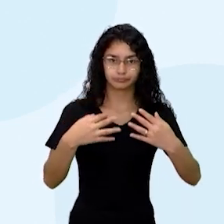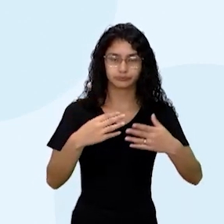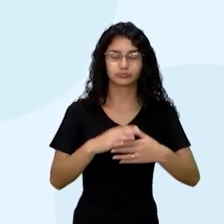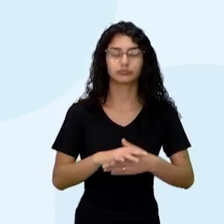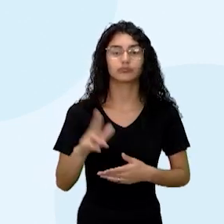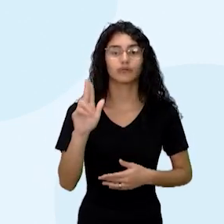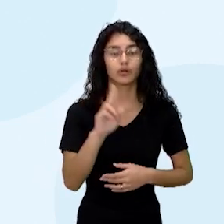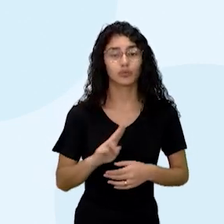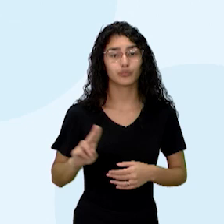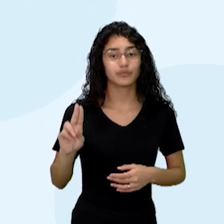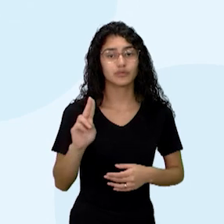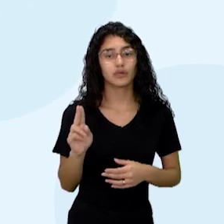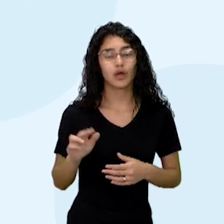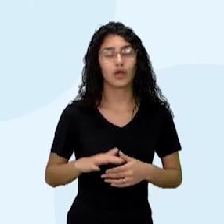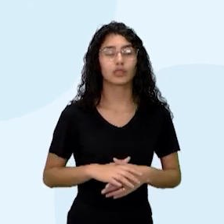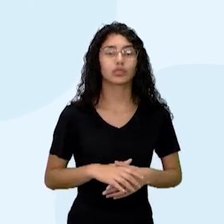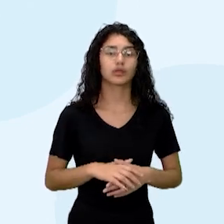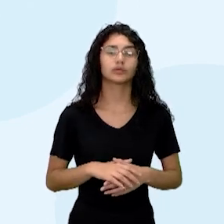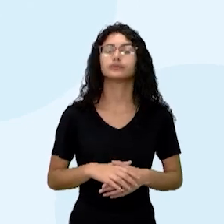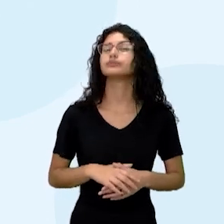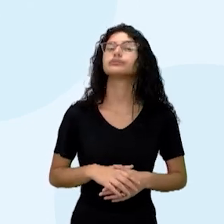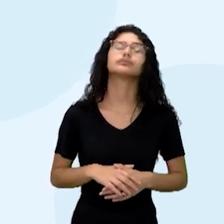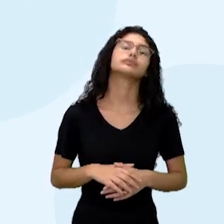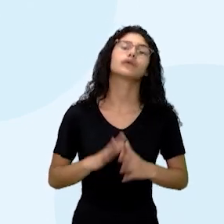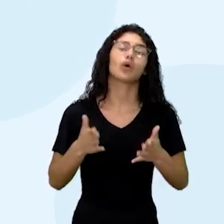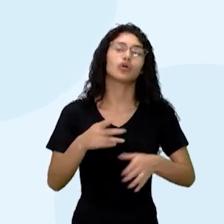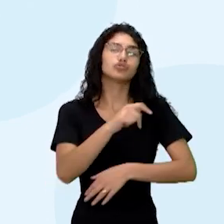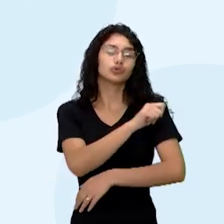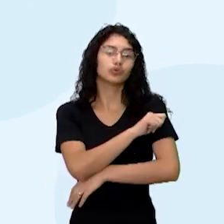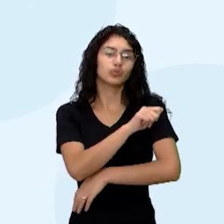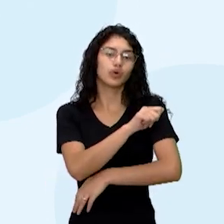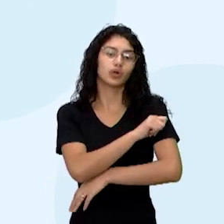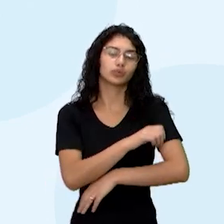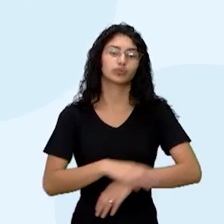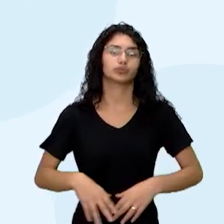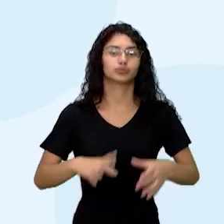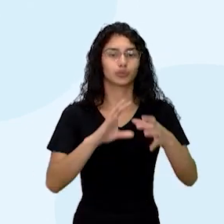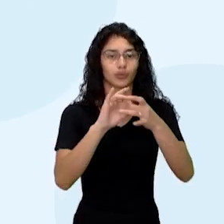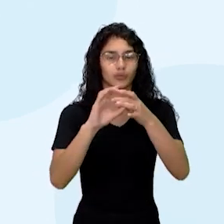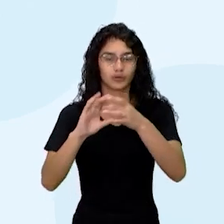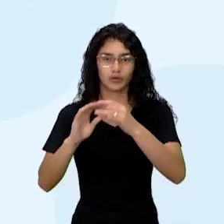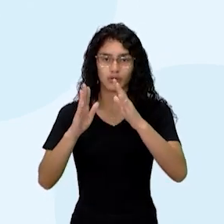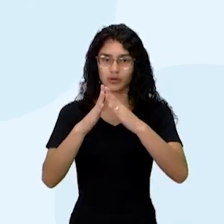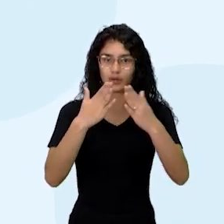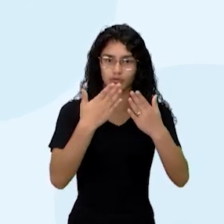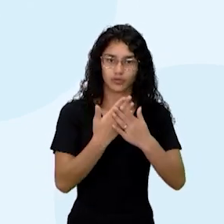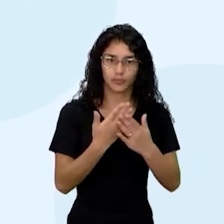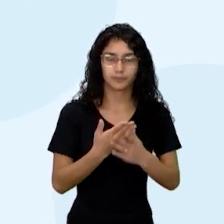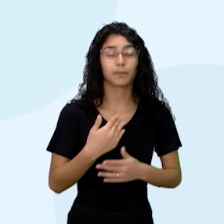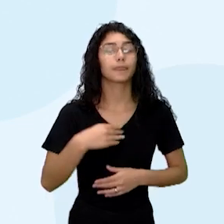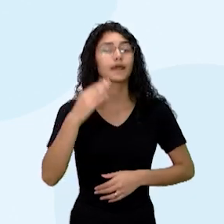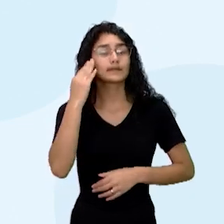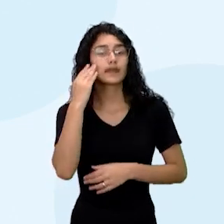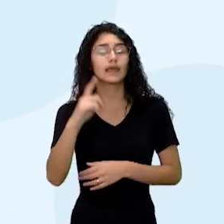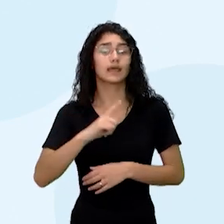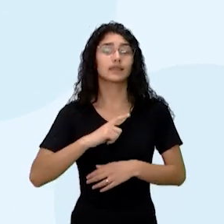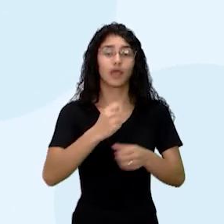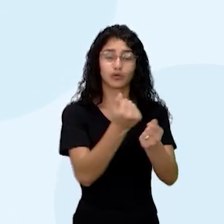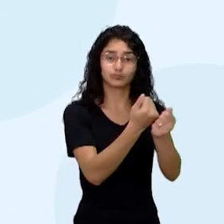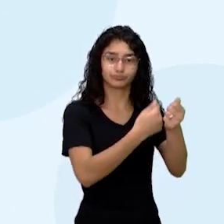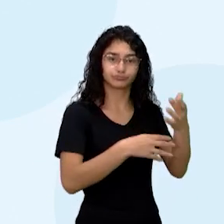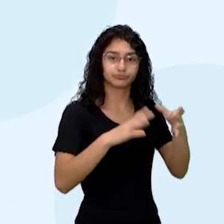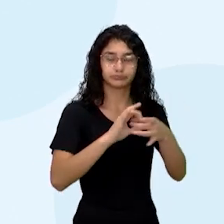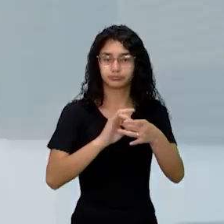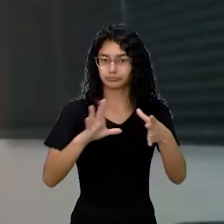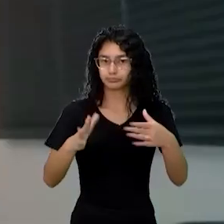são utilizadas para o atendimento desses estudantes no contexto da sala de aula. Eu sei que vocês têm um chat disponível